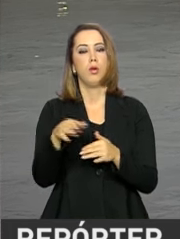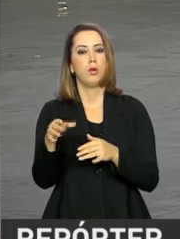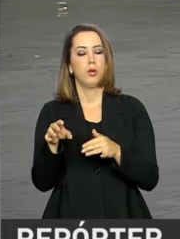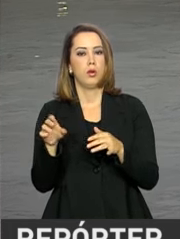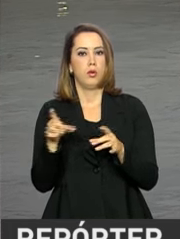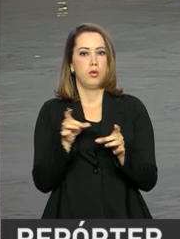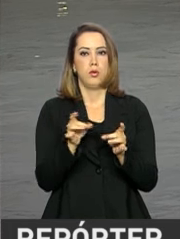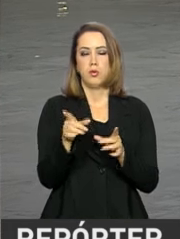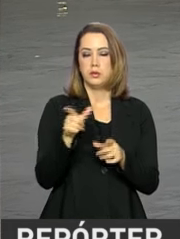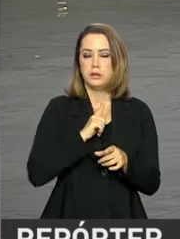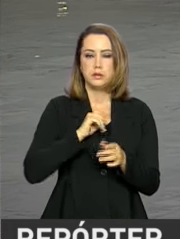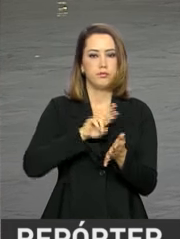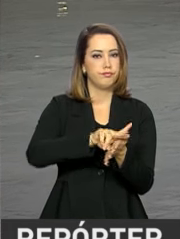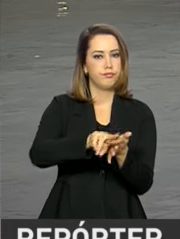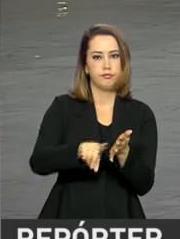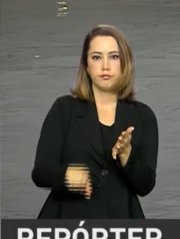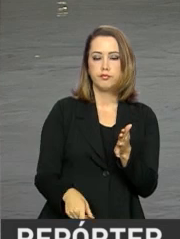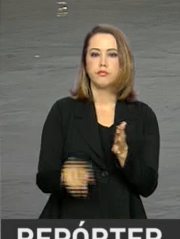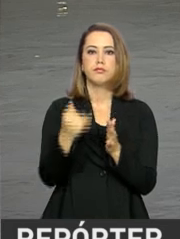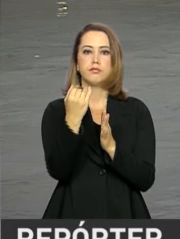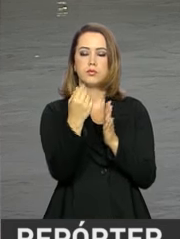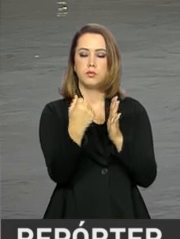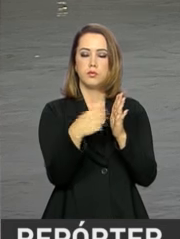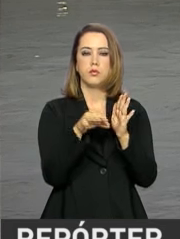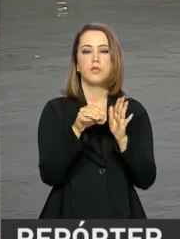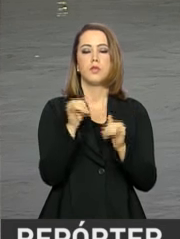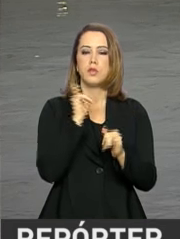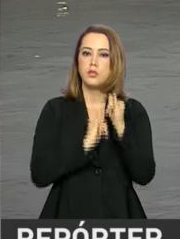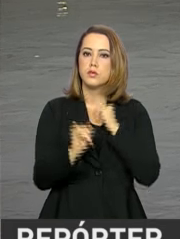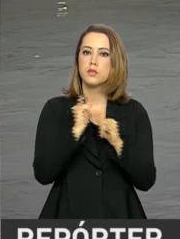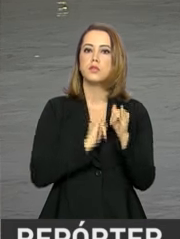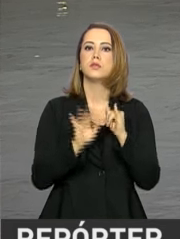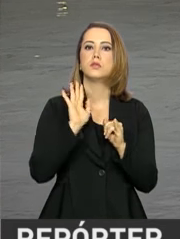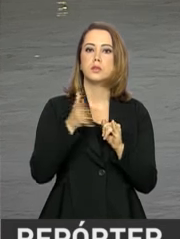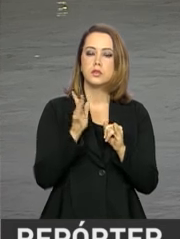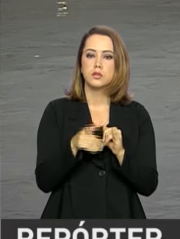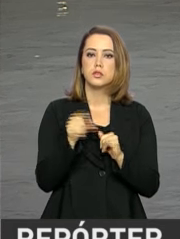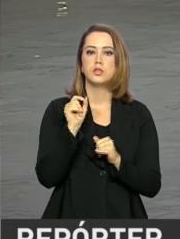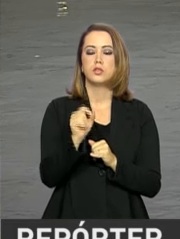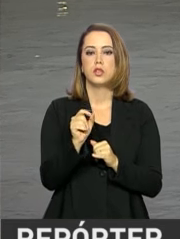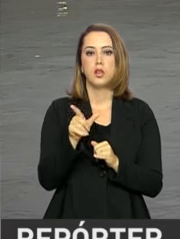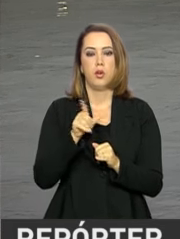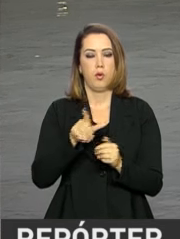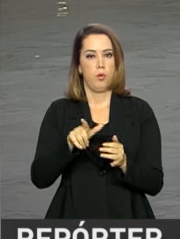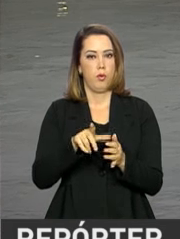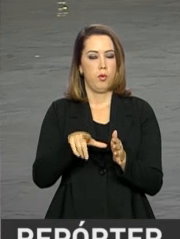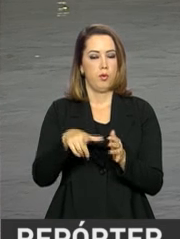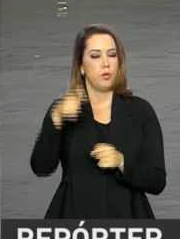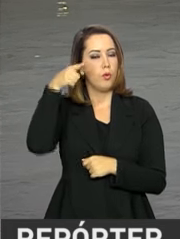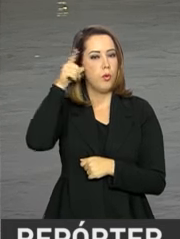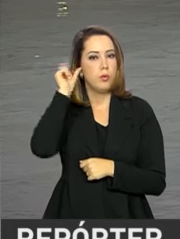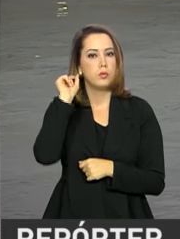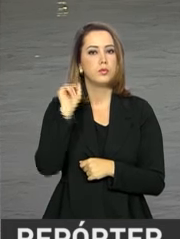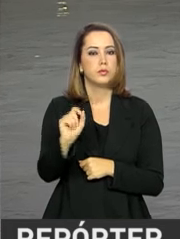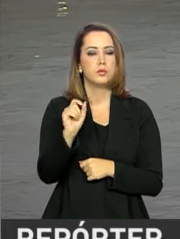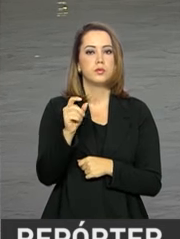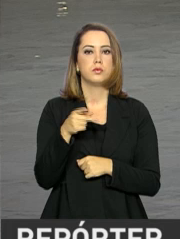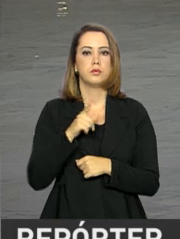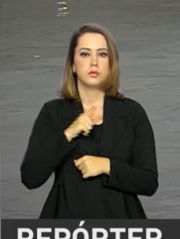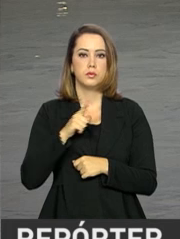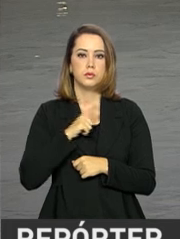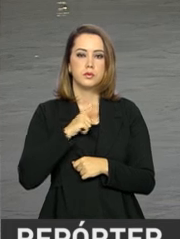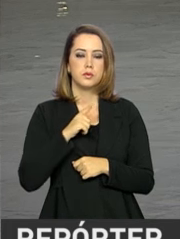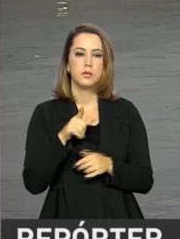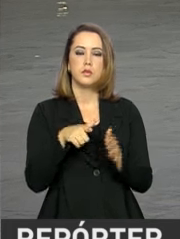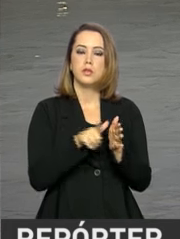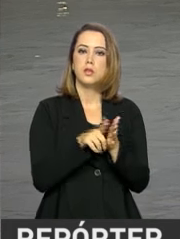Por exemplo, ontem, o boletim Focus do Banco Central, que semanalmente ouve os 100 maiores especialistas em indicadores econômicos